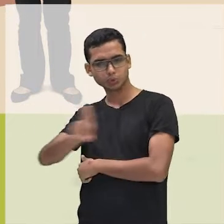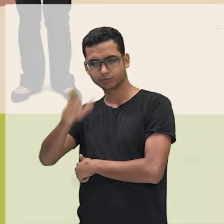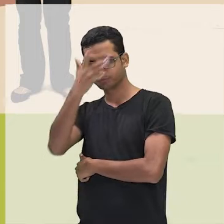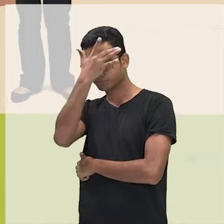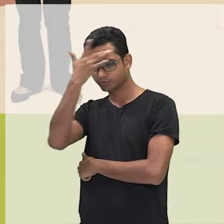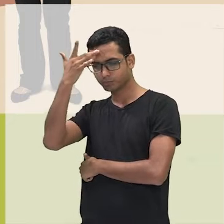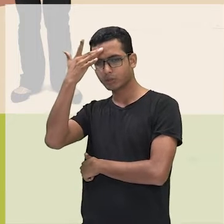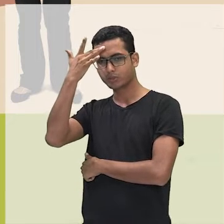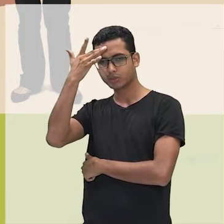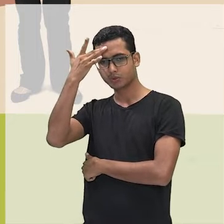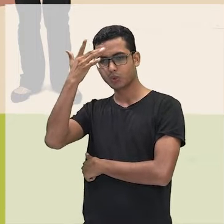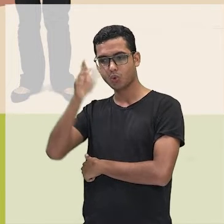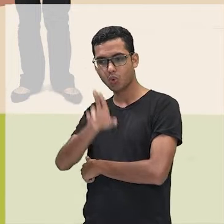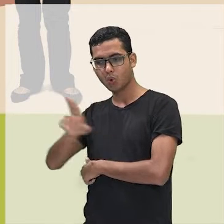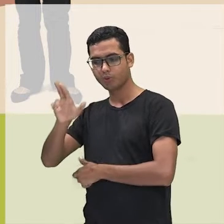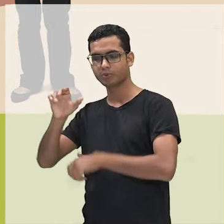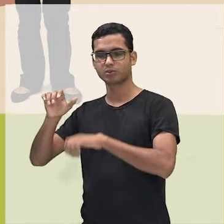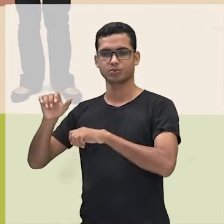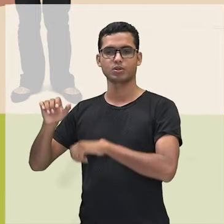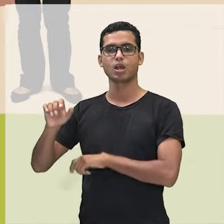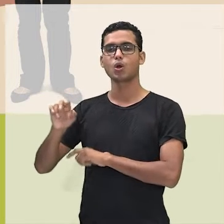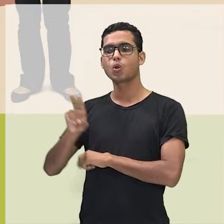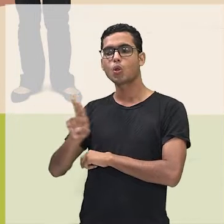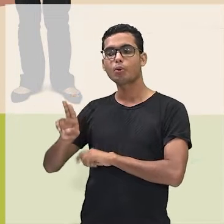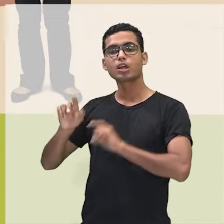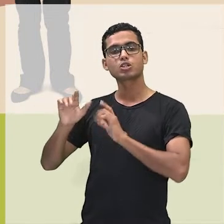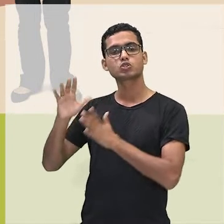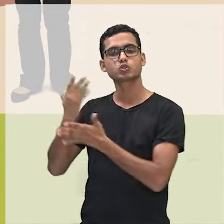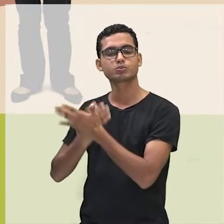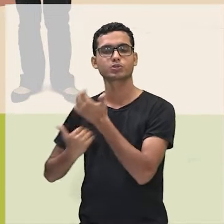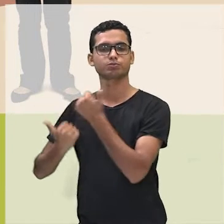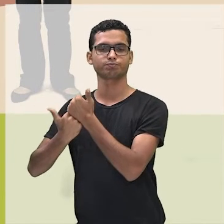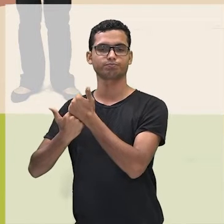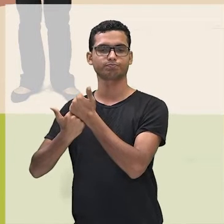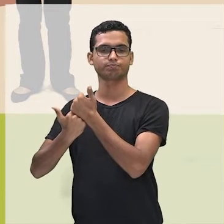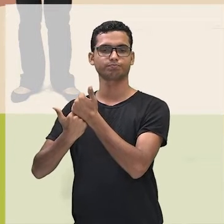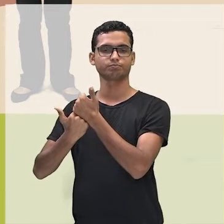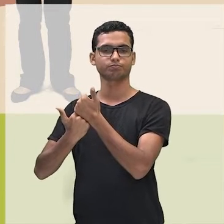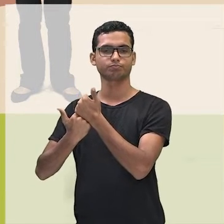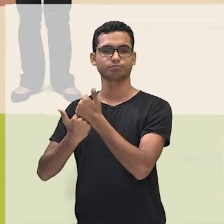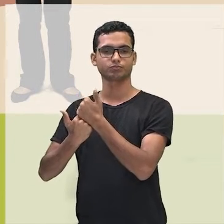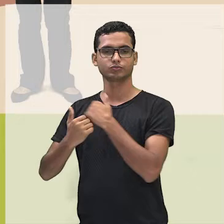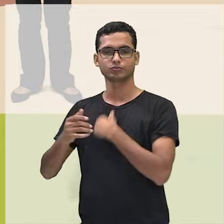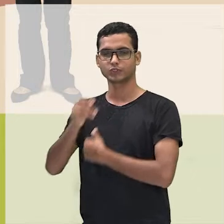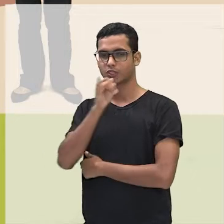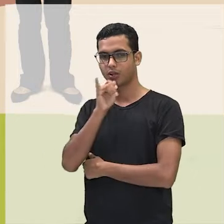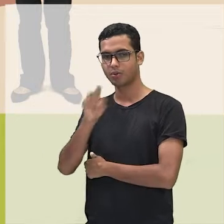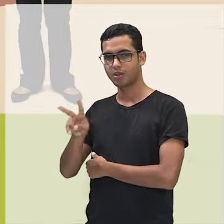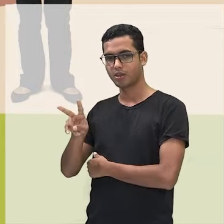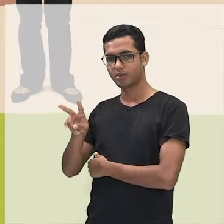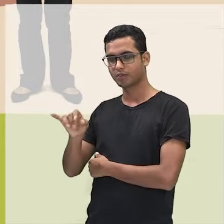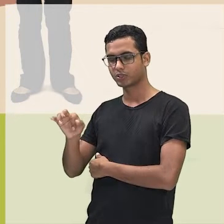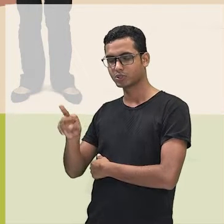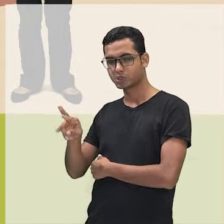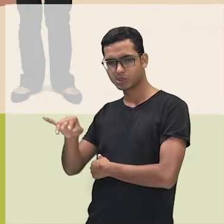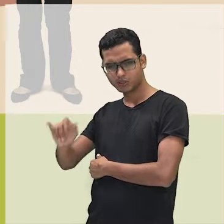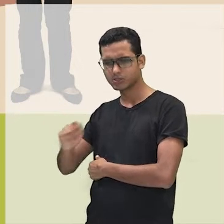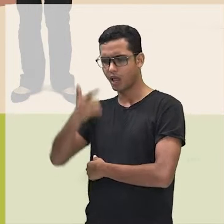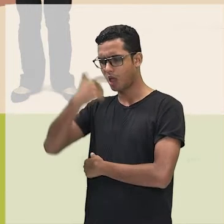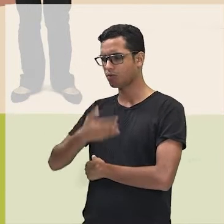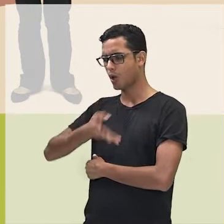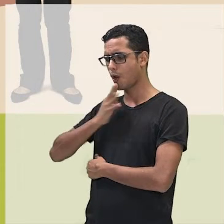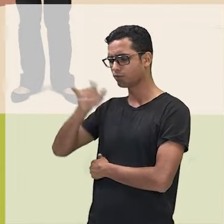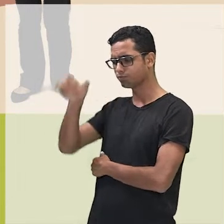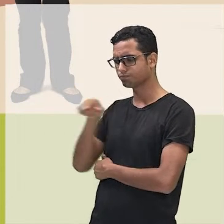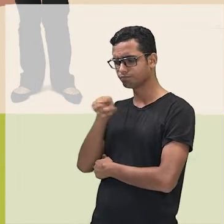No caso aqui, a gente substituiu o nome Victoria. Eu conheço a Victoria, eu conheço ela. I know